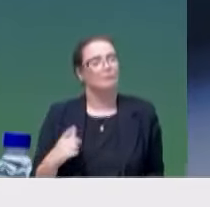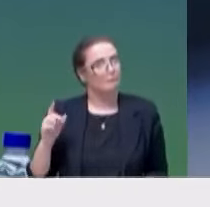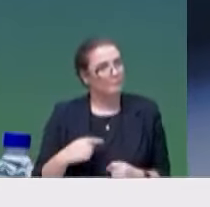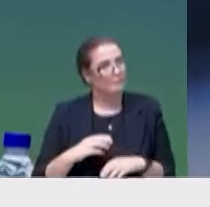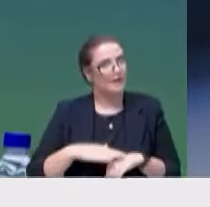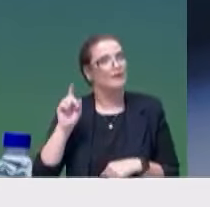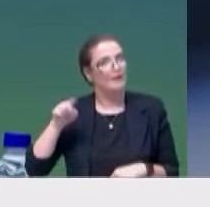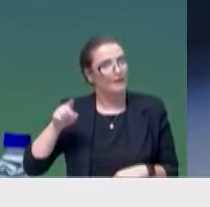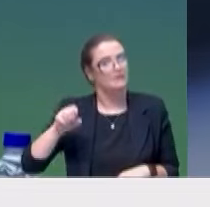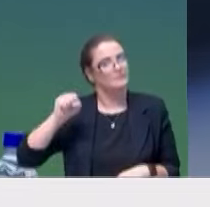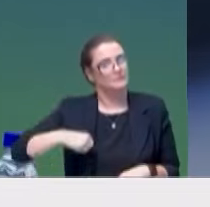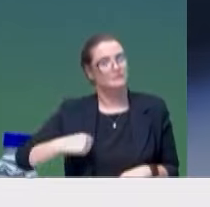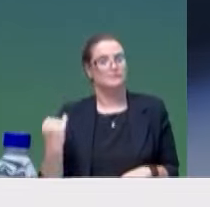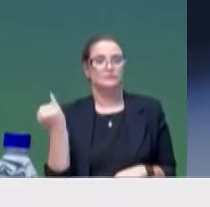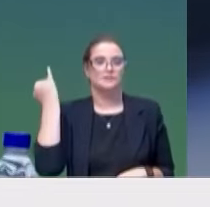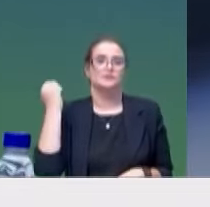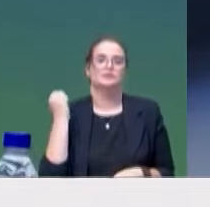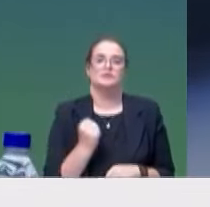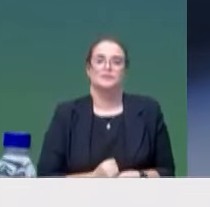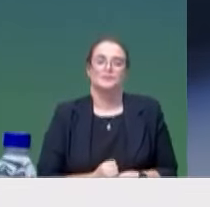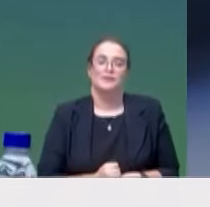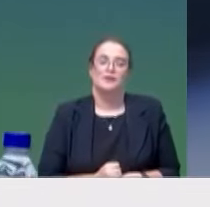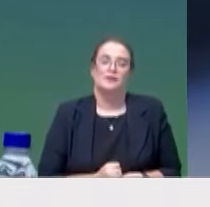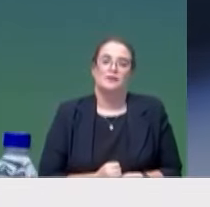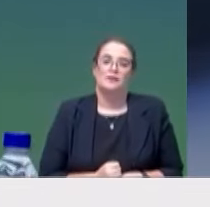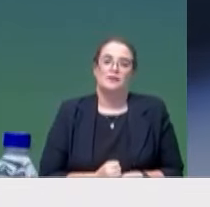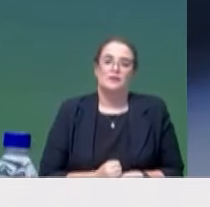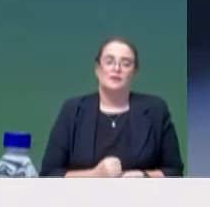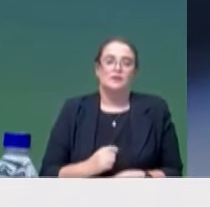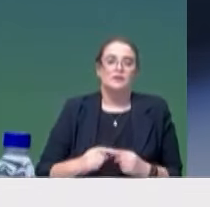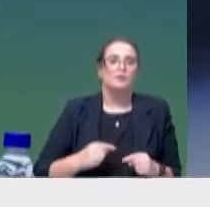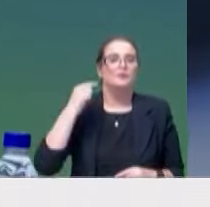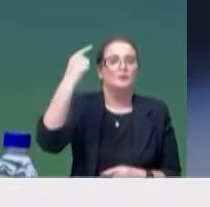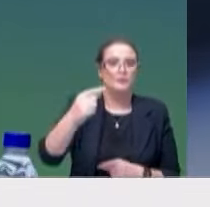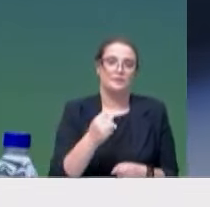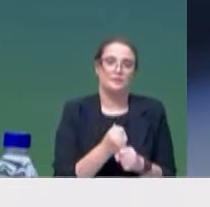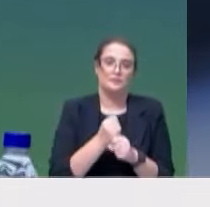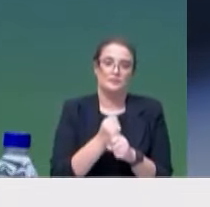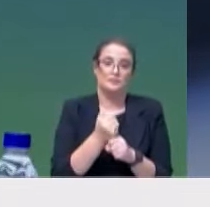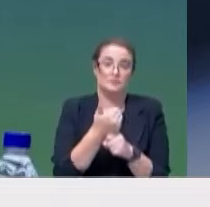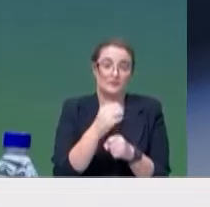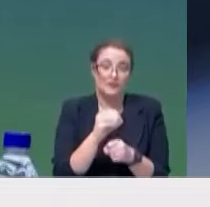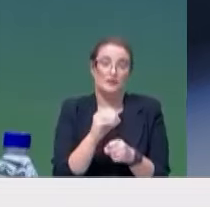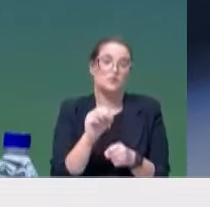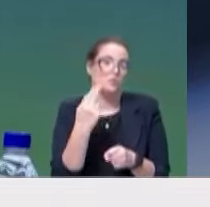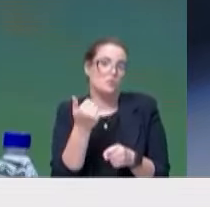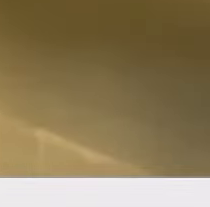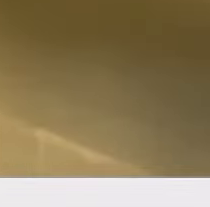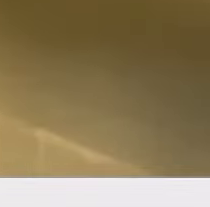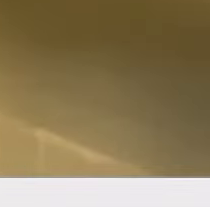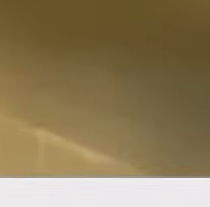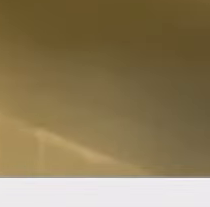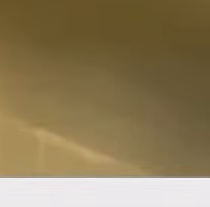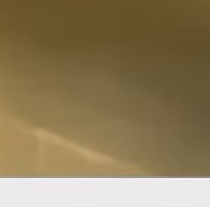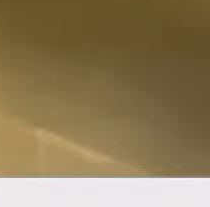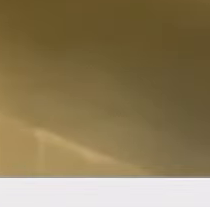nós estamos falando que daqui a 10 a 15 anos o PIB do Brasil vai poder est 10 a 20% maior do que ele seria sem a reforma tributária Em